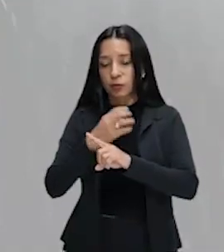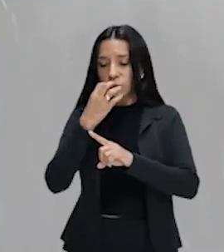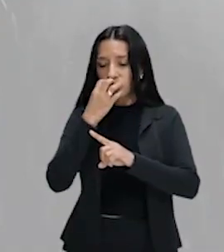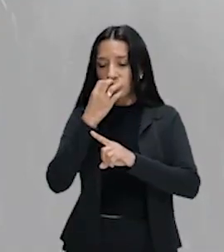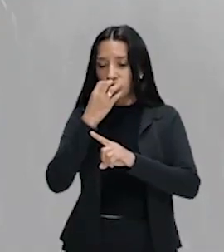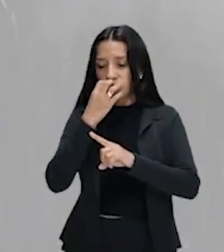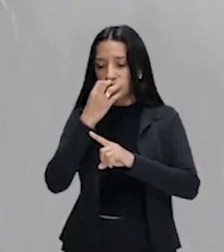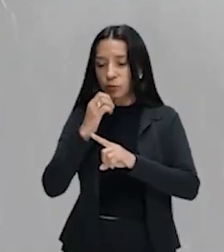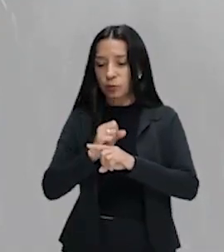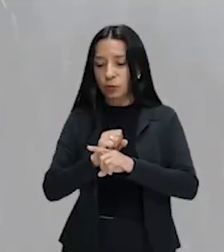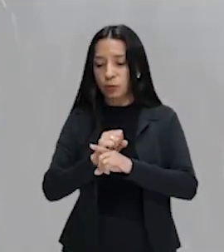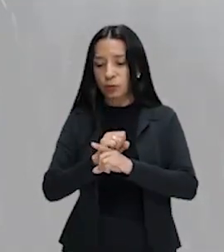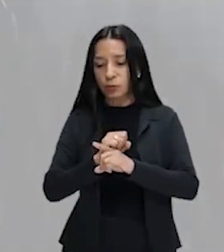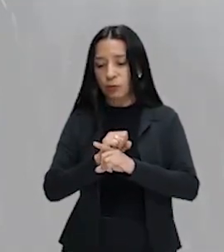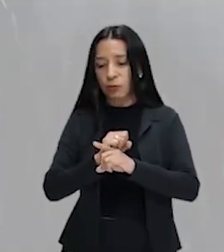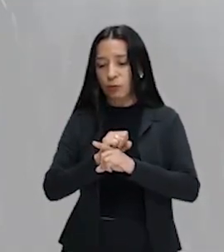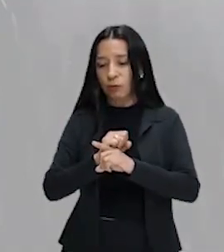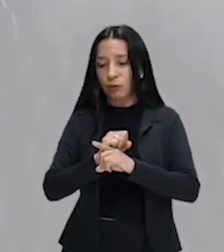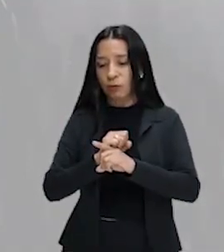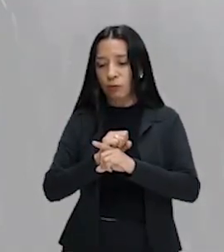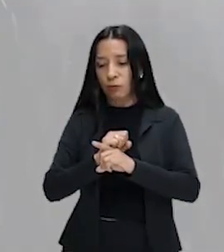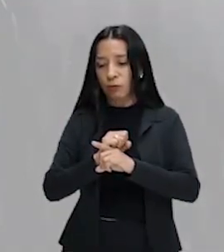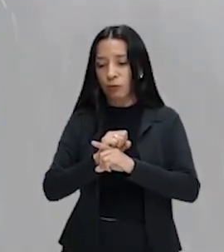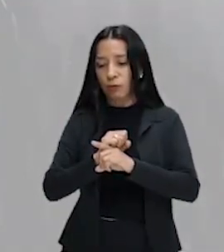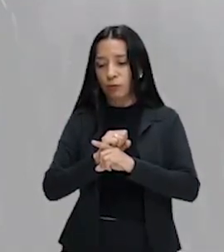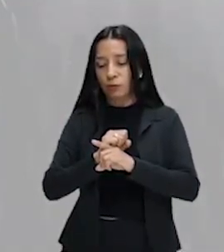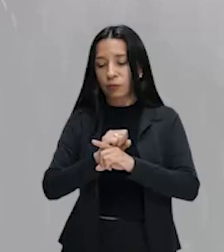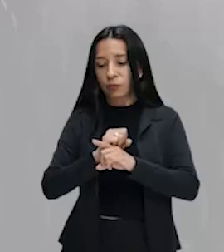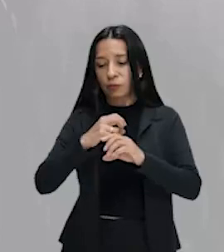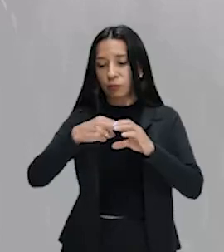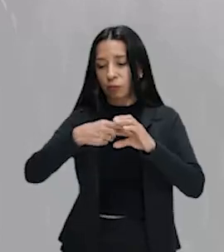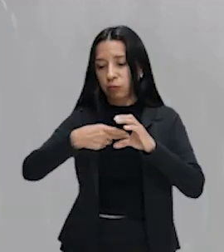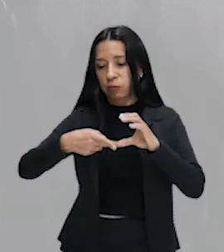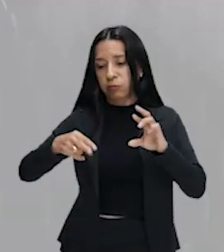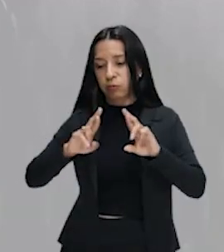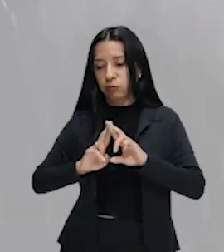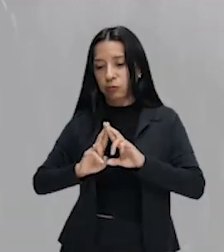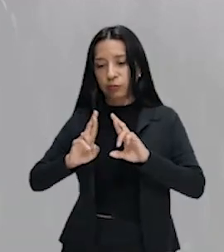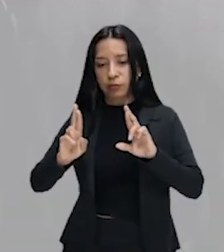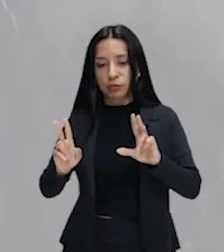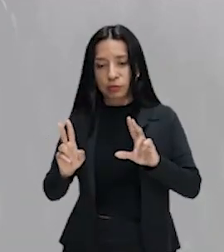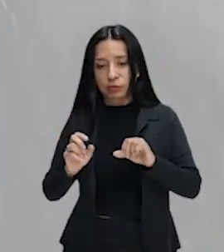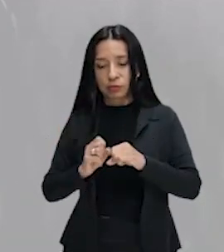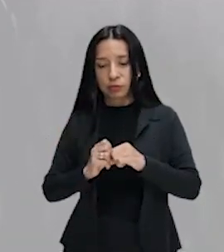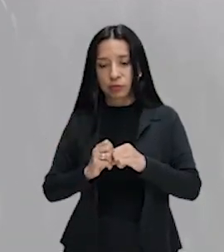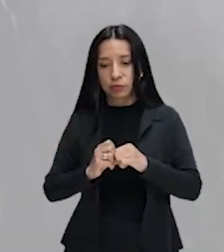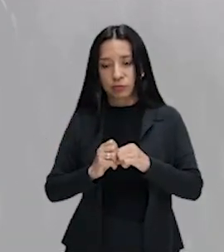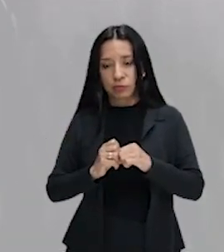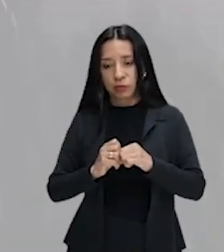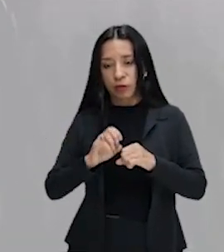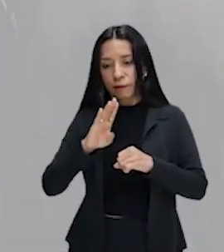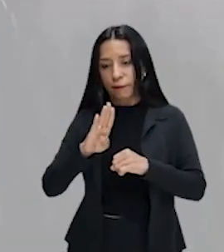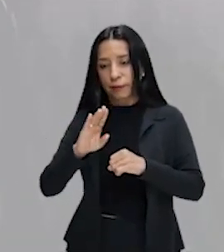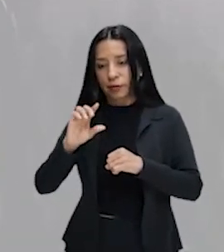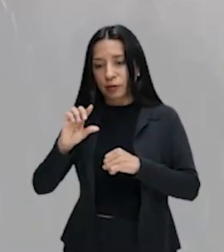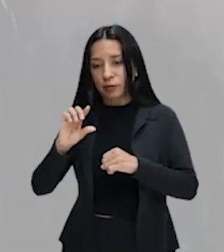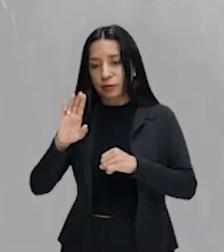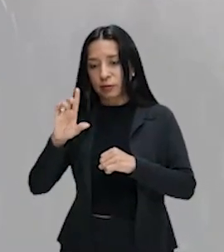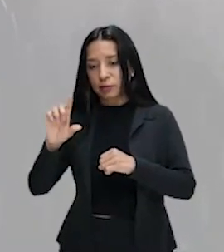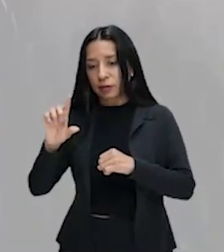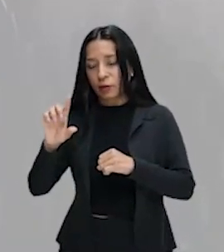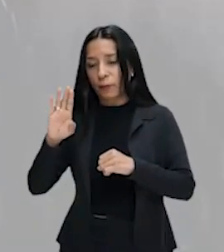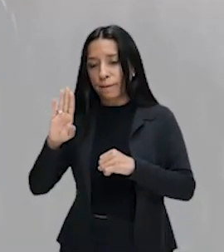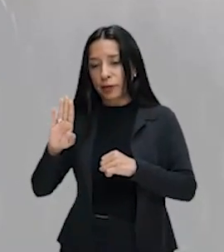dois locos, cada loco é uma letra, tá pessoal? Então, o primeiro loco, Bzão, Bzinho, é heterozigoto. E